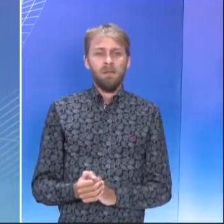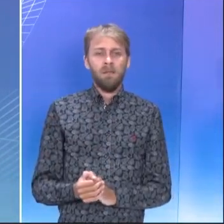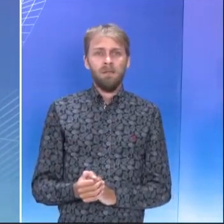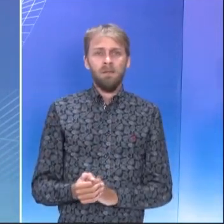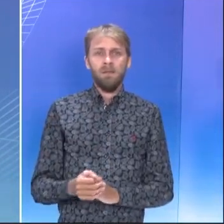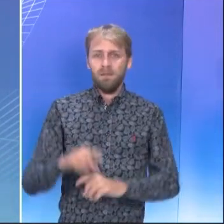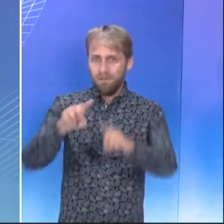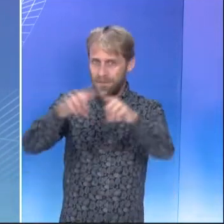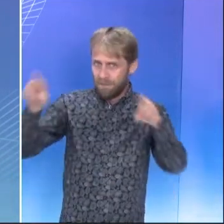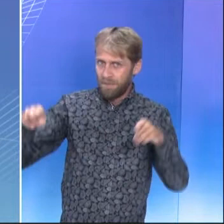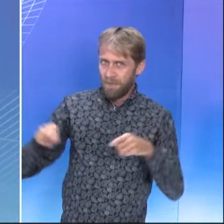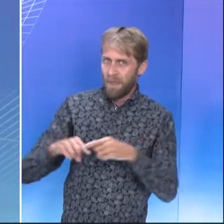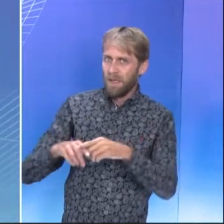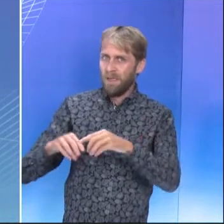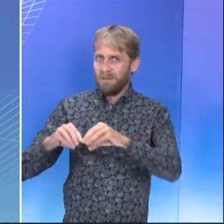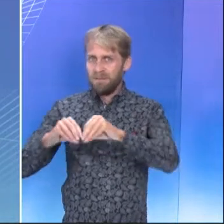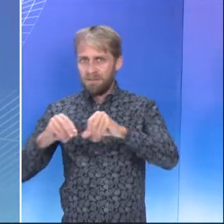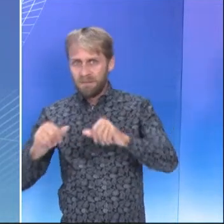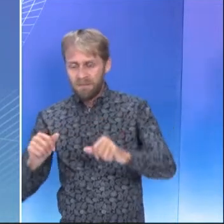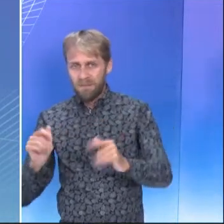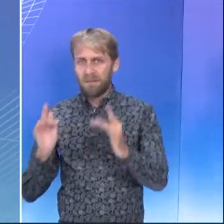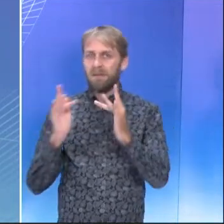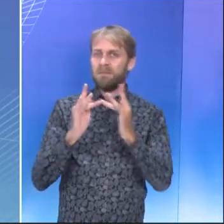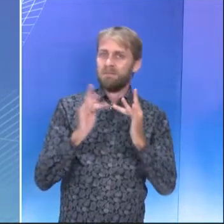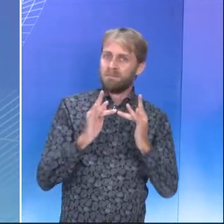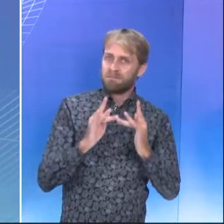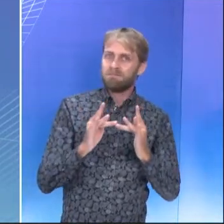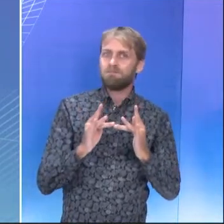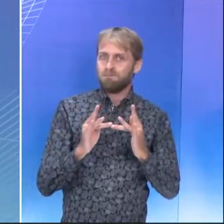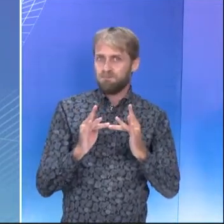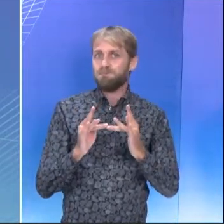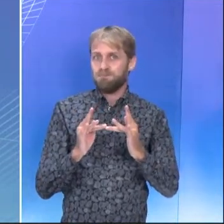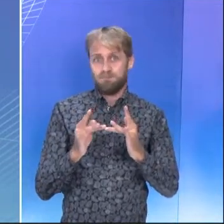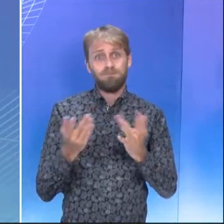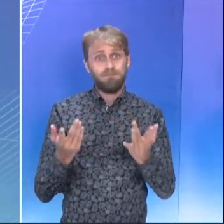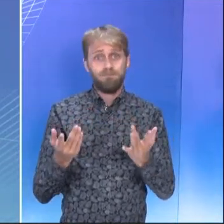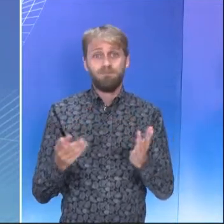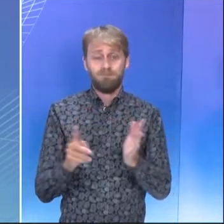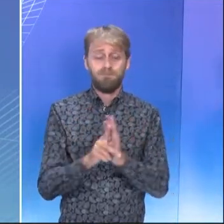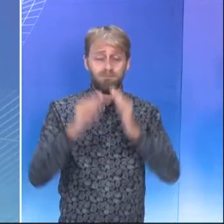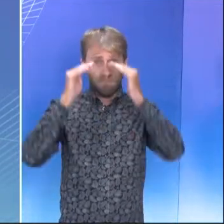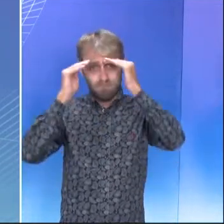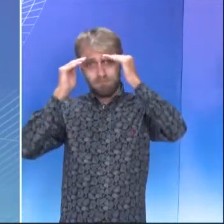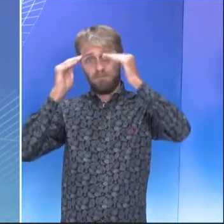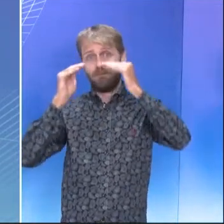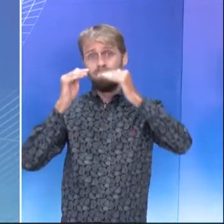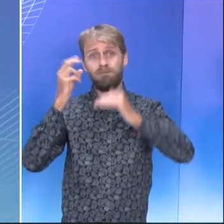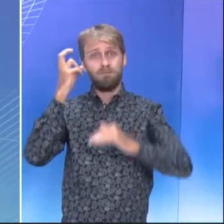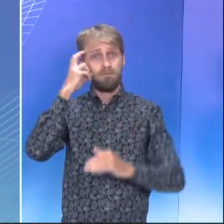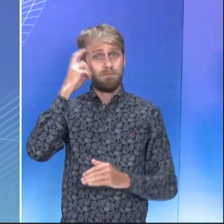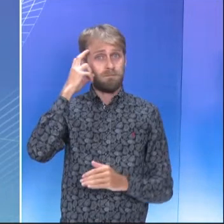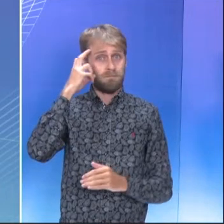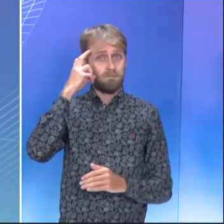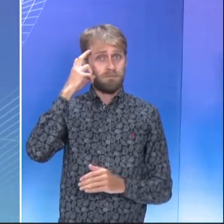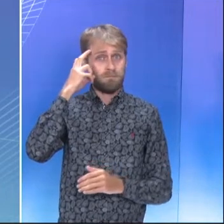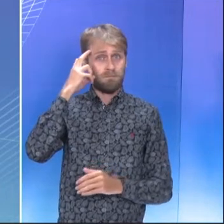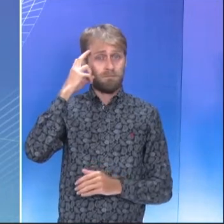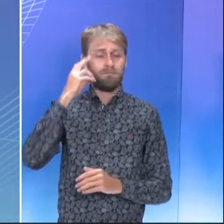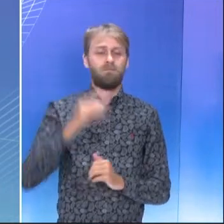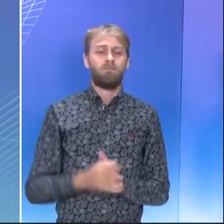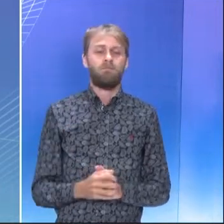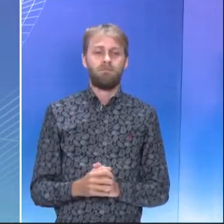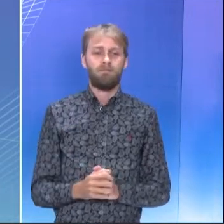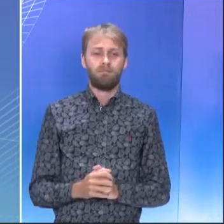território, espaço físico, vinculado à manutenção e respeito à sua cultura imaterial, a cultura